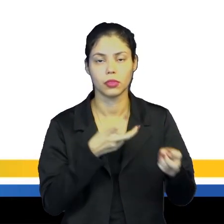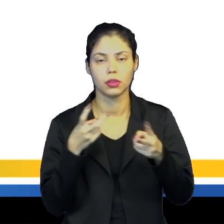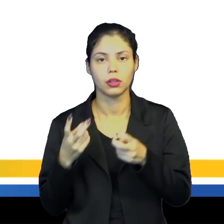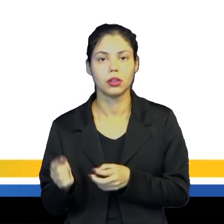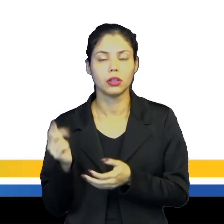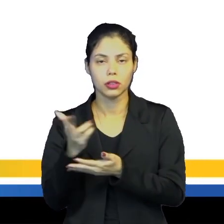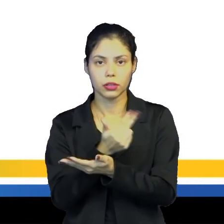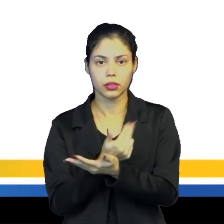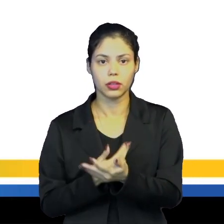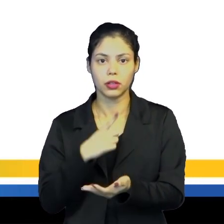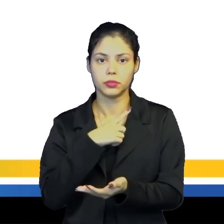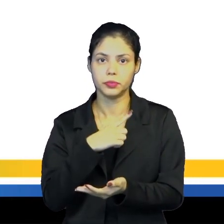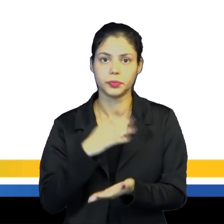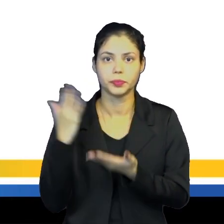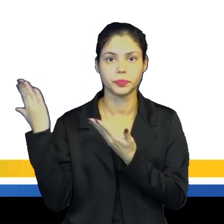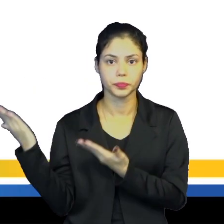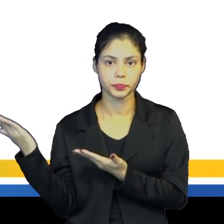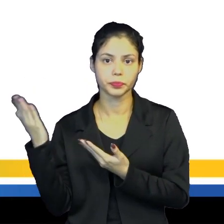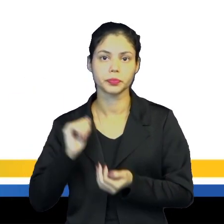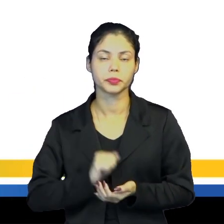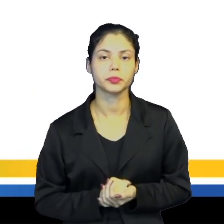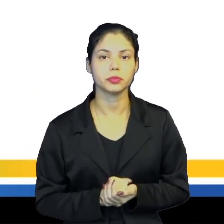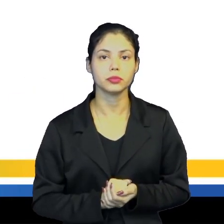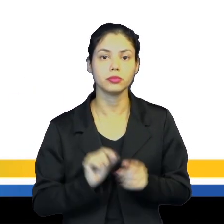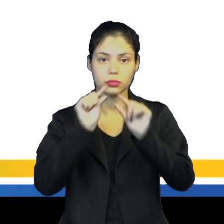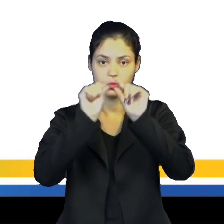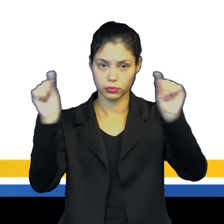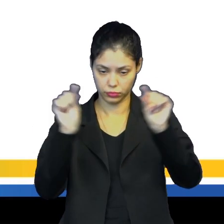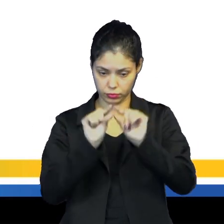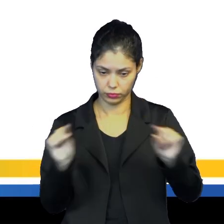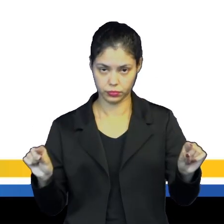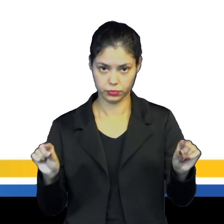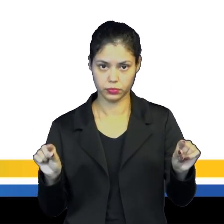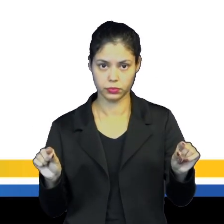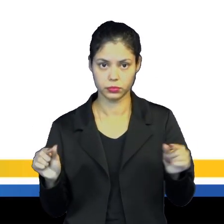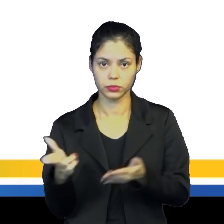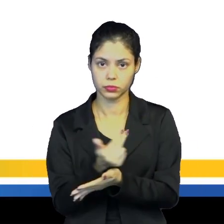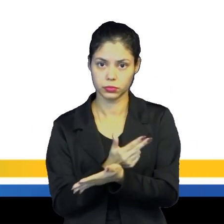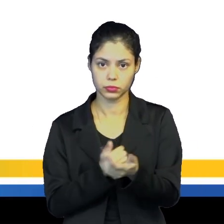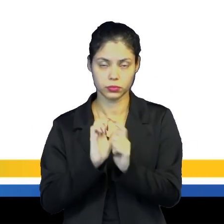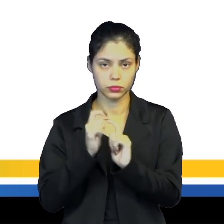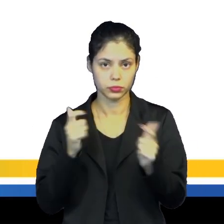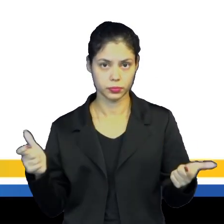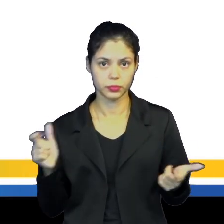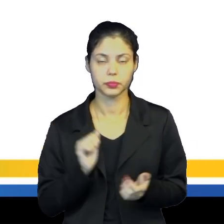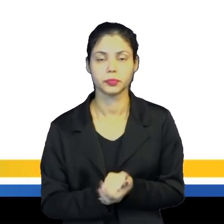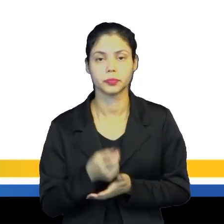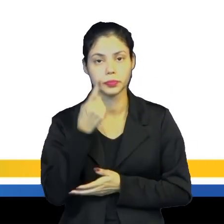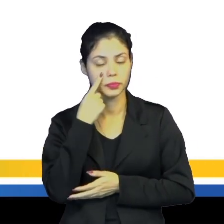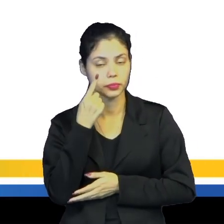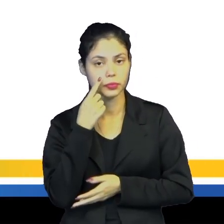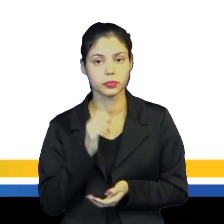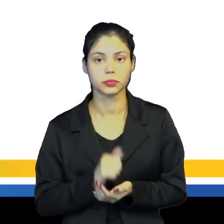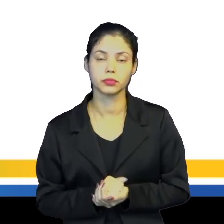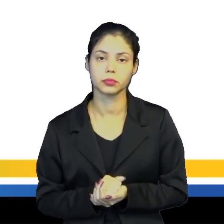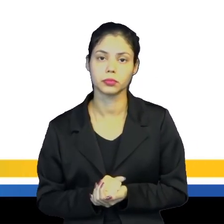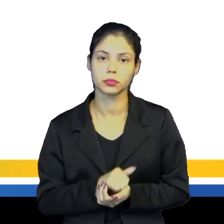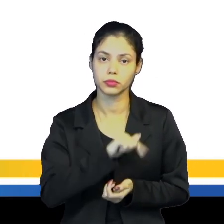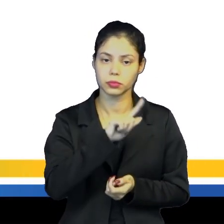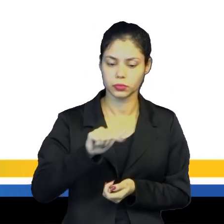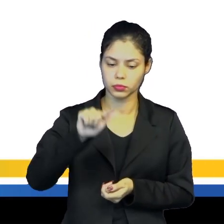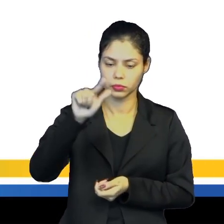nesse desenho que aí nós temos, tá, as linhas nesse desenho maior. Observando bem, nós temos as linhas